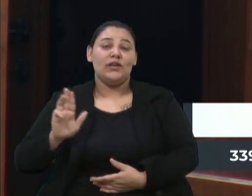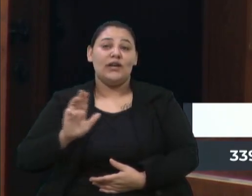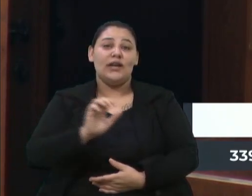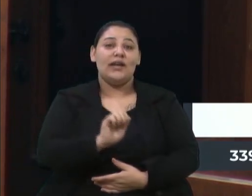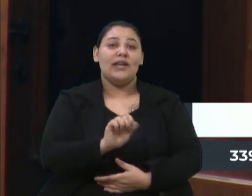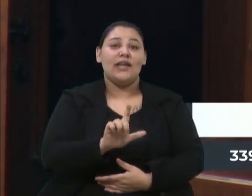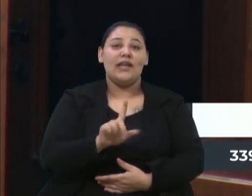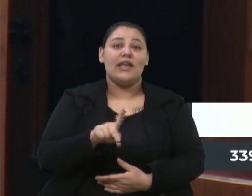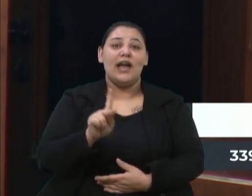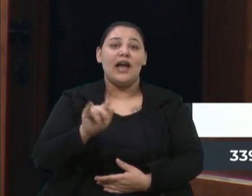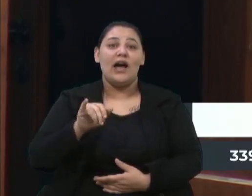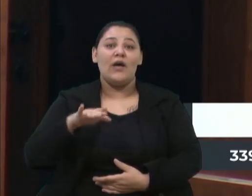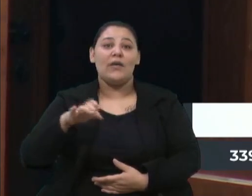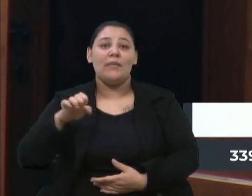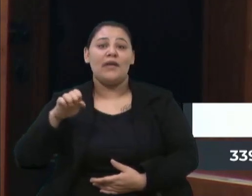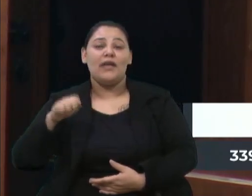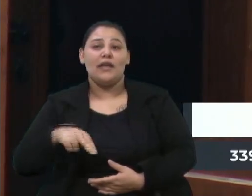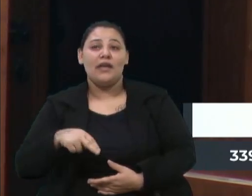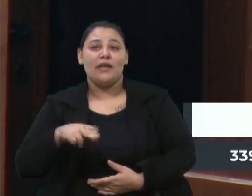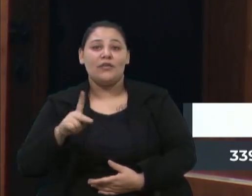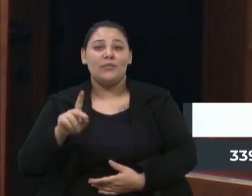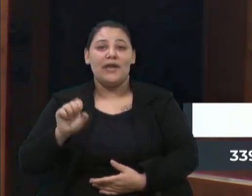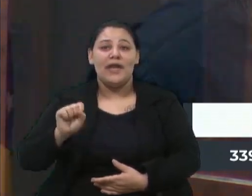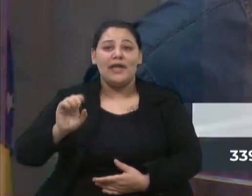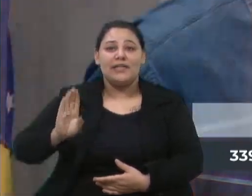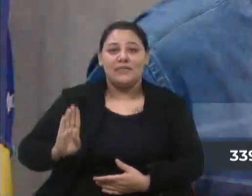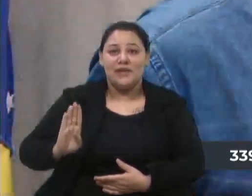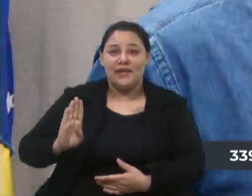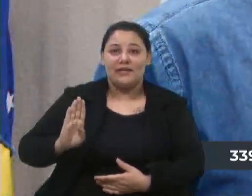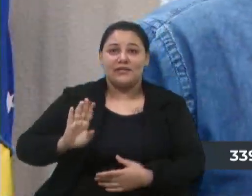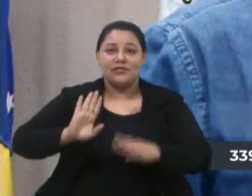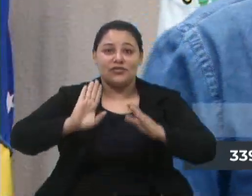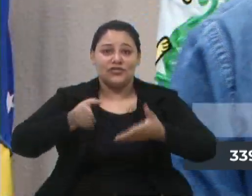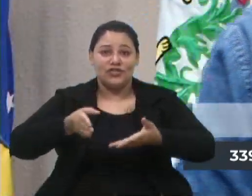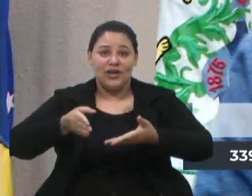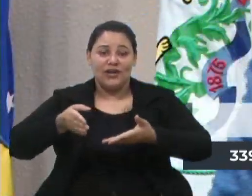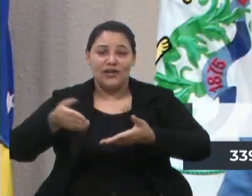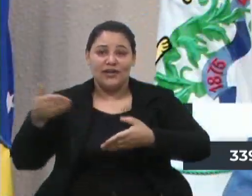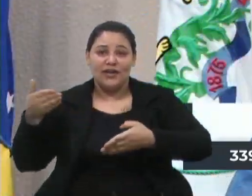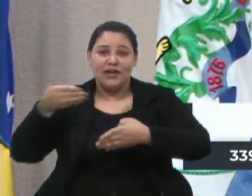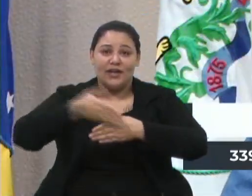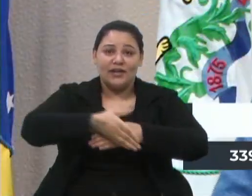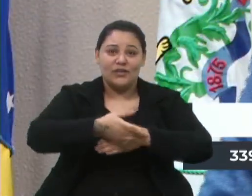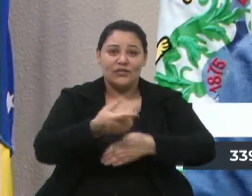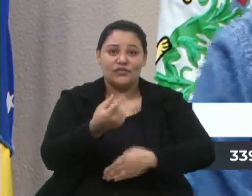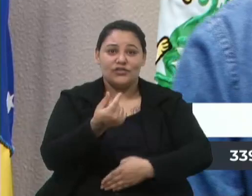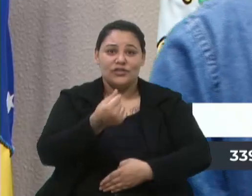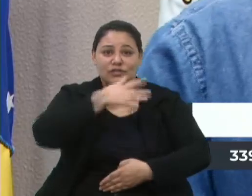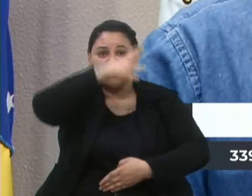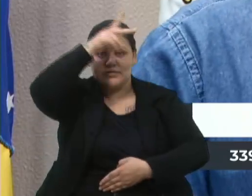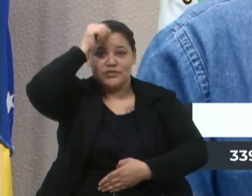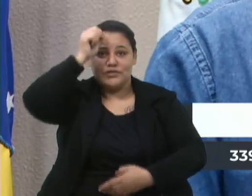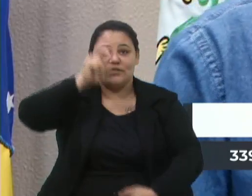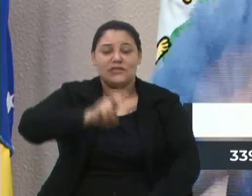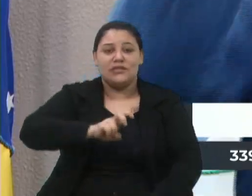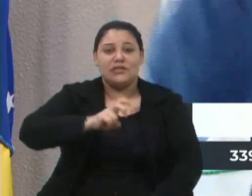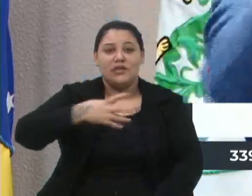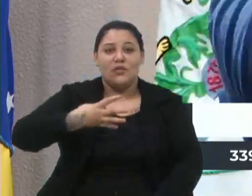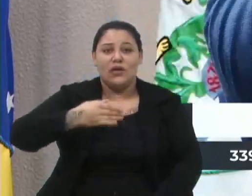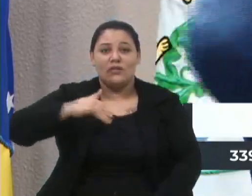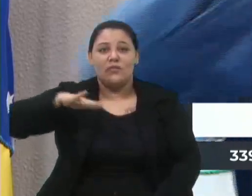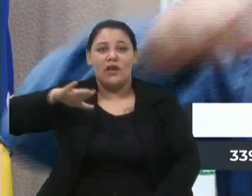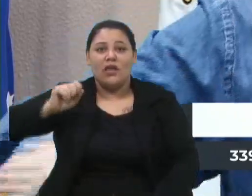Lula do PT e Alckmin do PSB já chegou nos caixas do município 54 milhões de reais